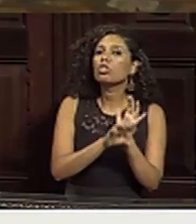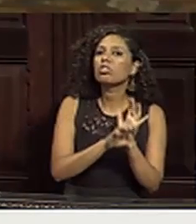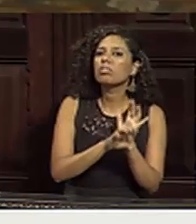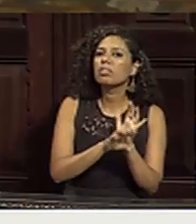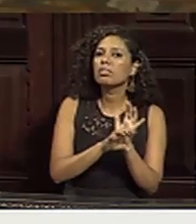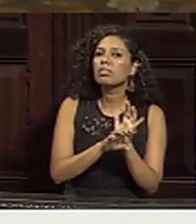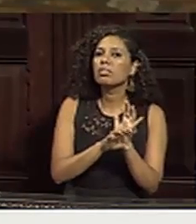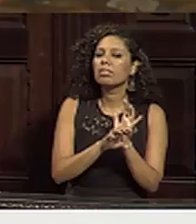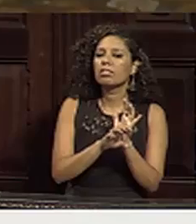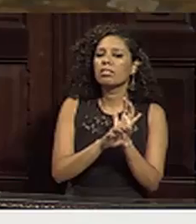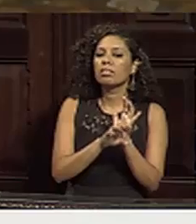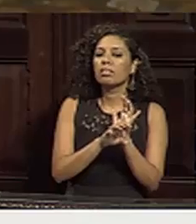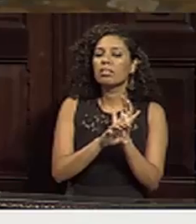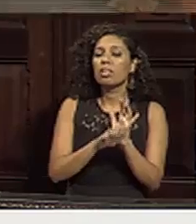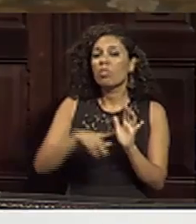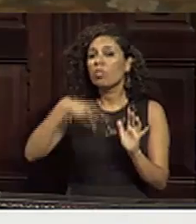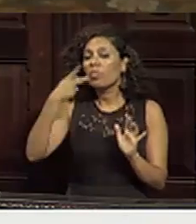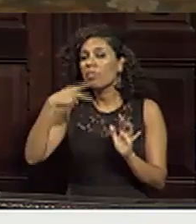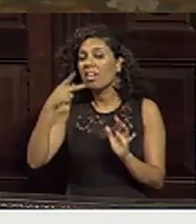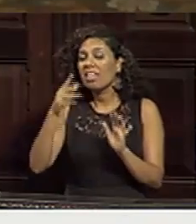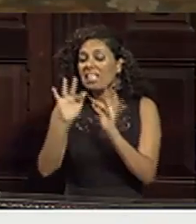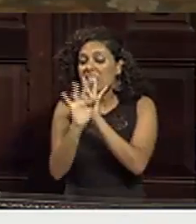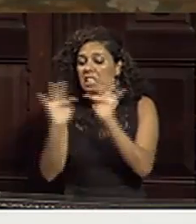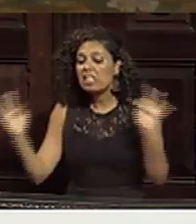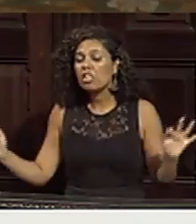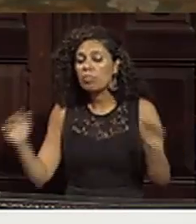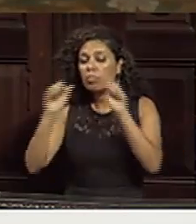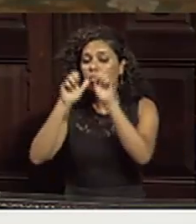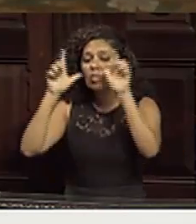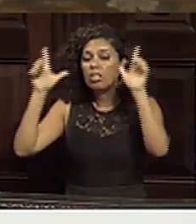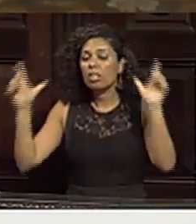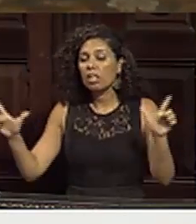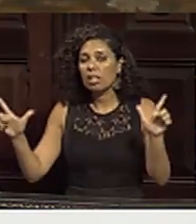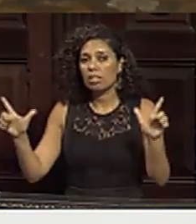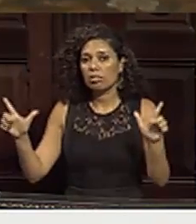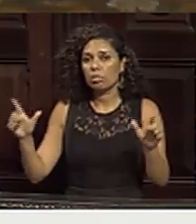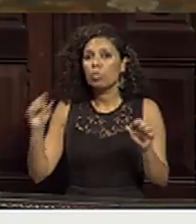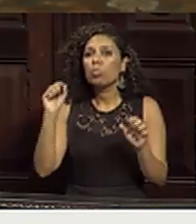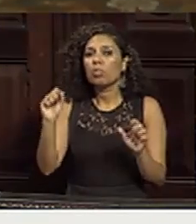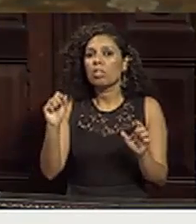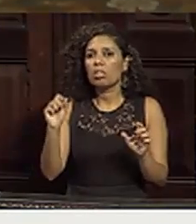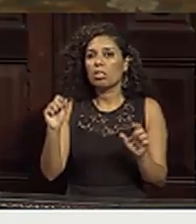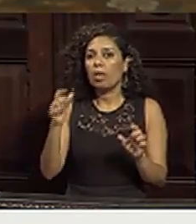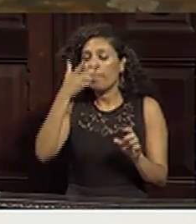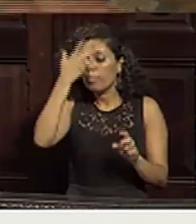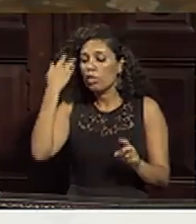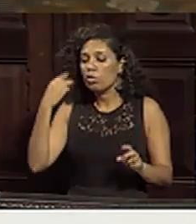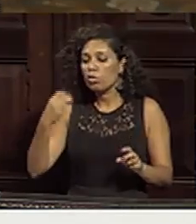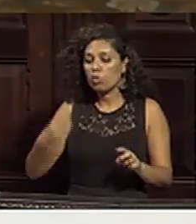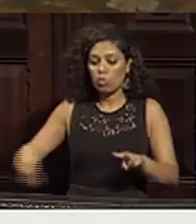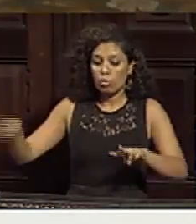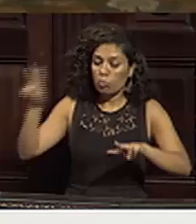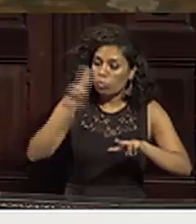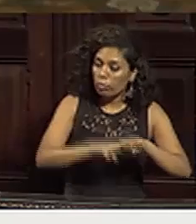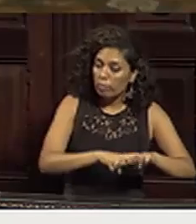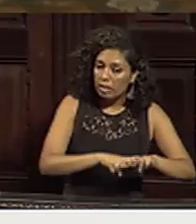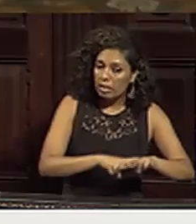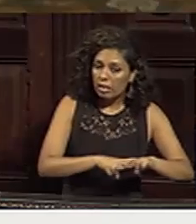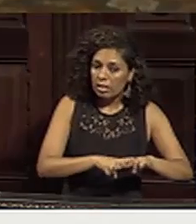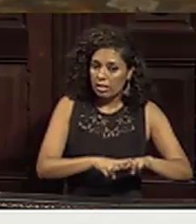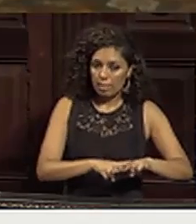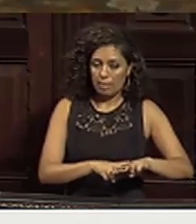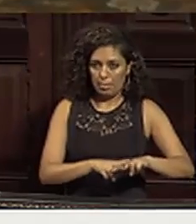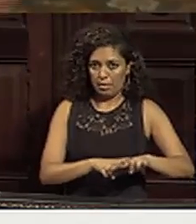Tribunal Federal, diz claramente: ninguém será considerado culpado até o trânsito em julgado